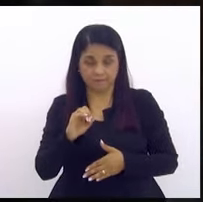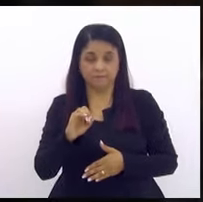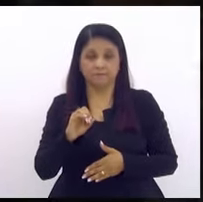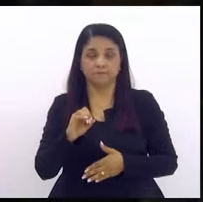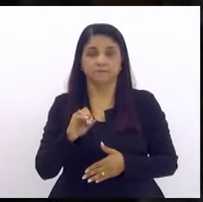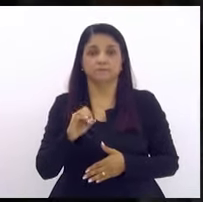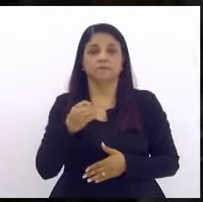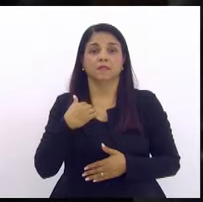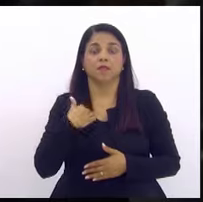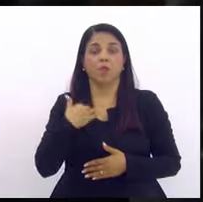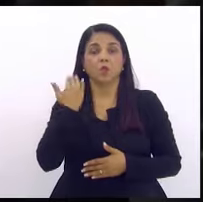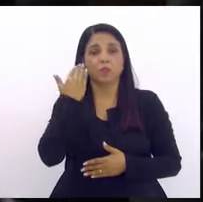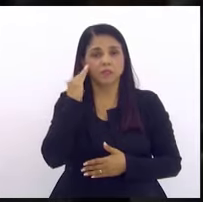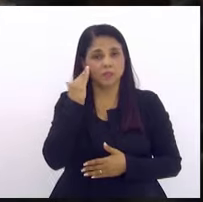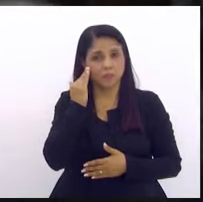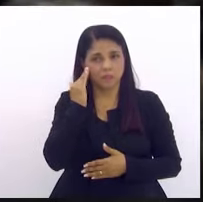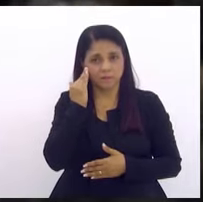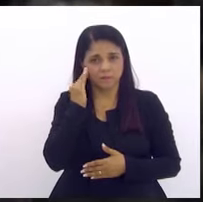meu entendimento,